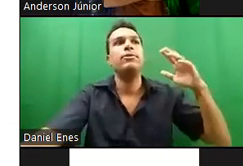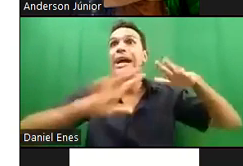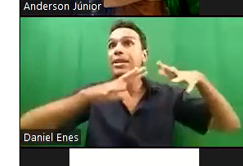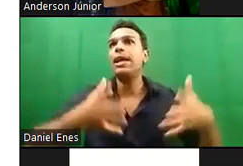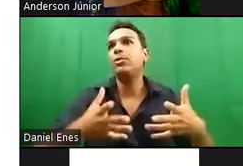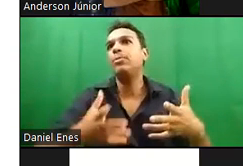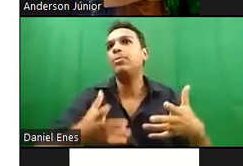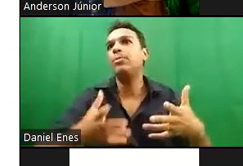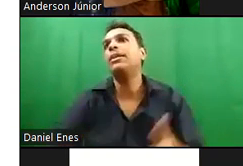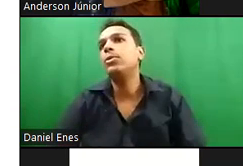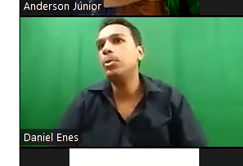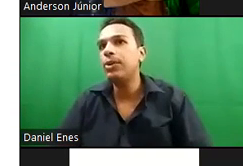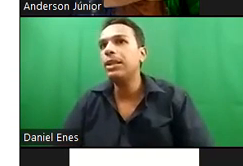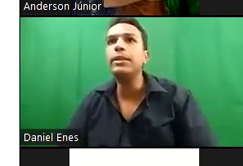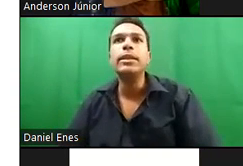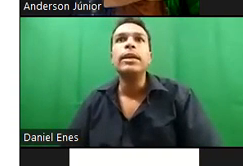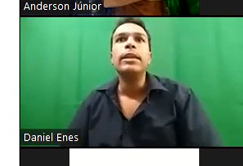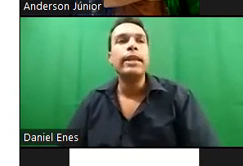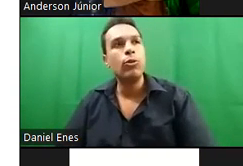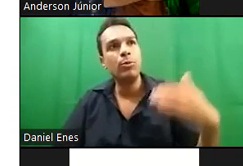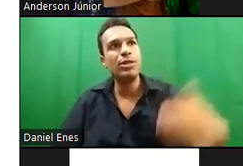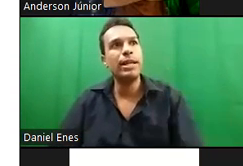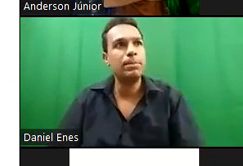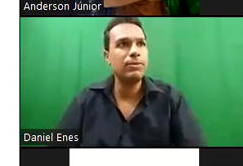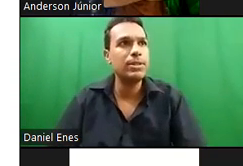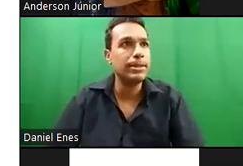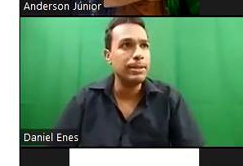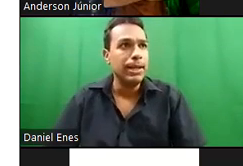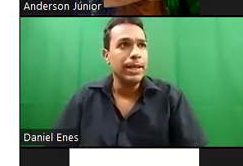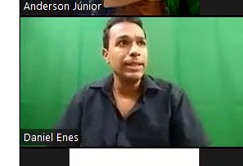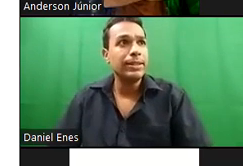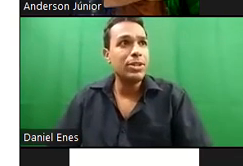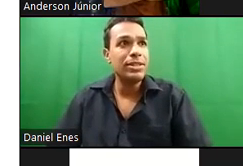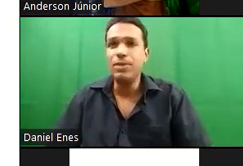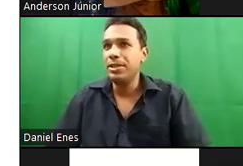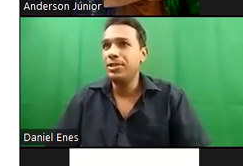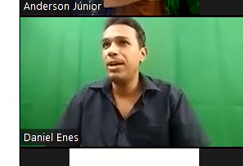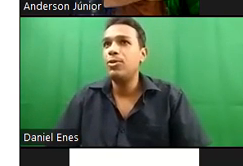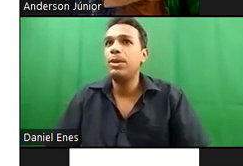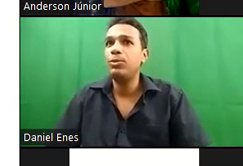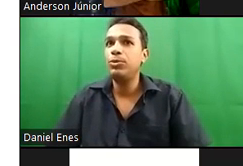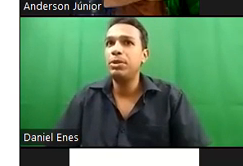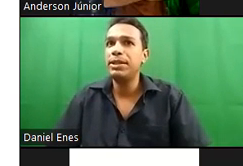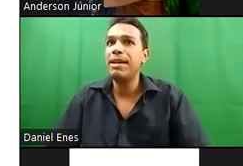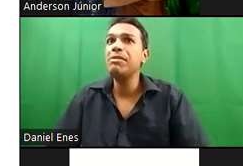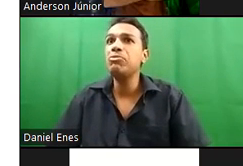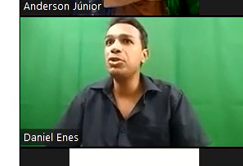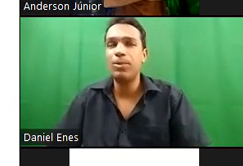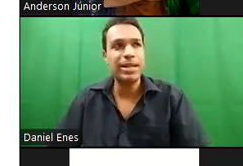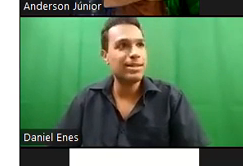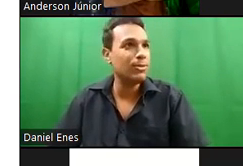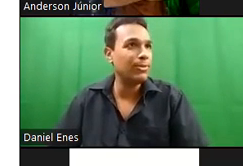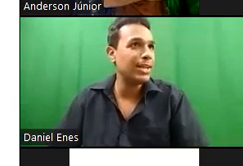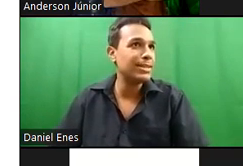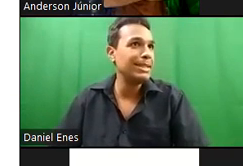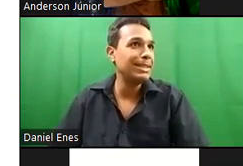que faz dela uma língua, como eu falei, né? Como eu mostrei aqui para vocês. Então, gente, se vocês tiverem alguma dúvida, quiserem continuar